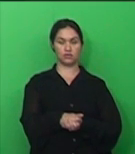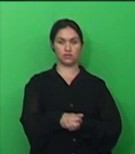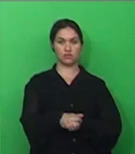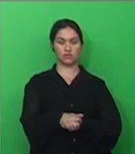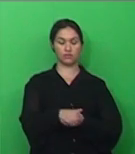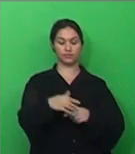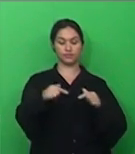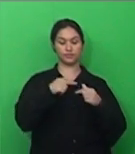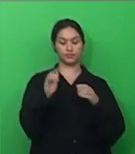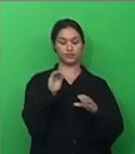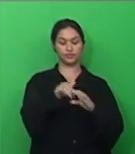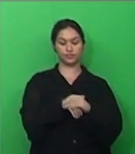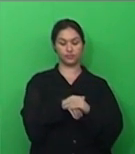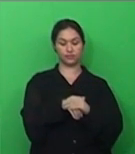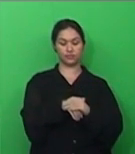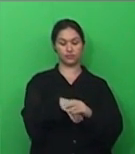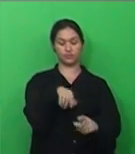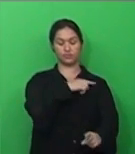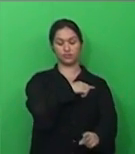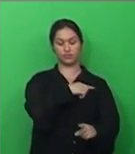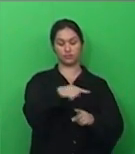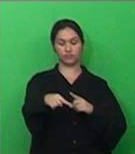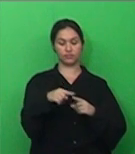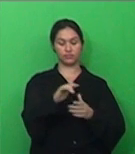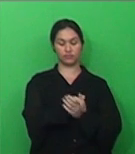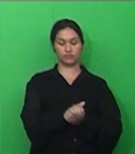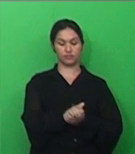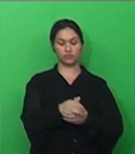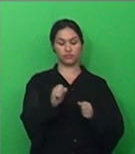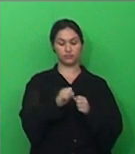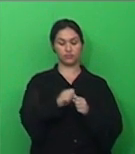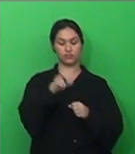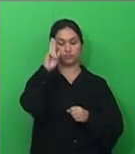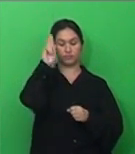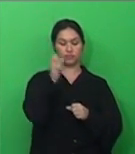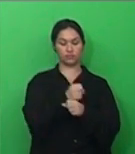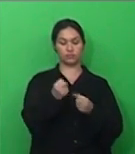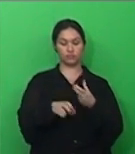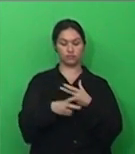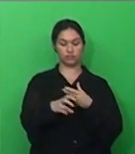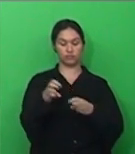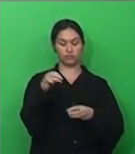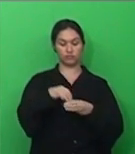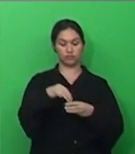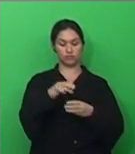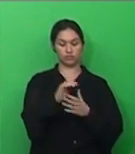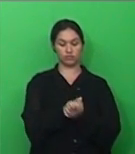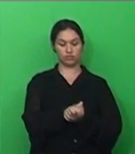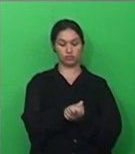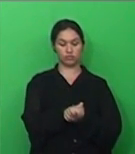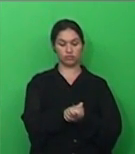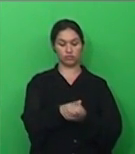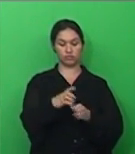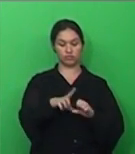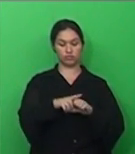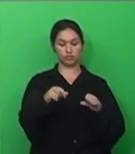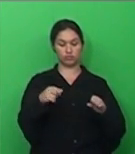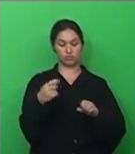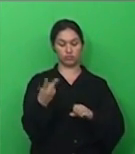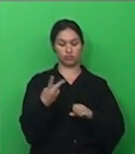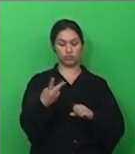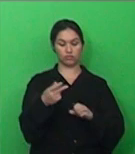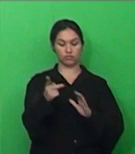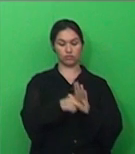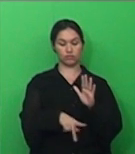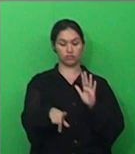Em única discussão e votação, o veto parcial aposto pelo chefe do Poder Executivo Municipal ao artigo 2º do Projeto de